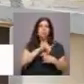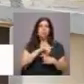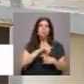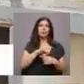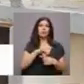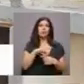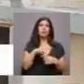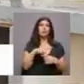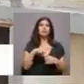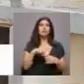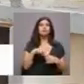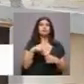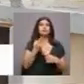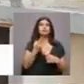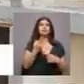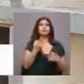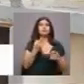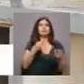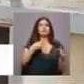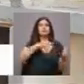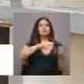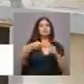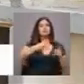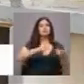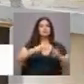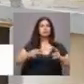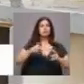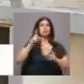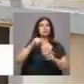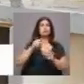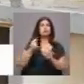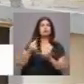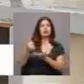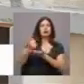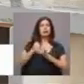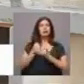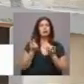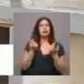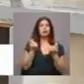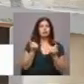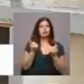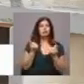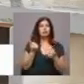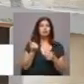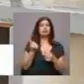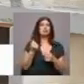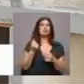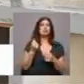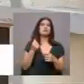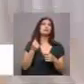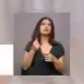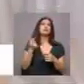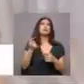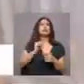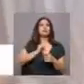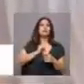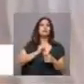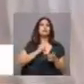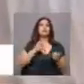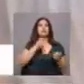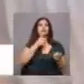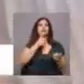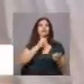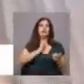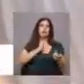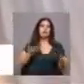todo o erário, todos os benefícios financeiros que são gerados em função da cor, para o seu bel prazer.